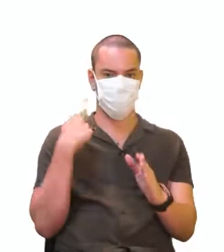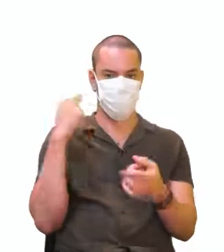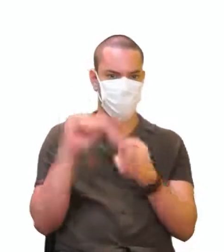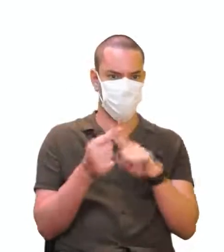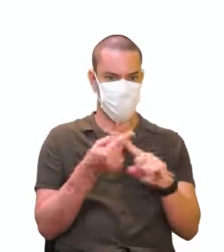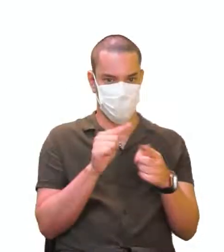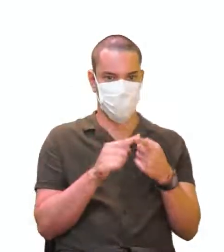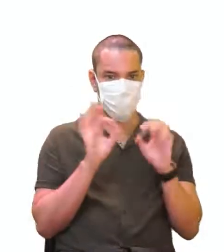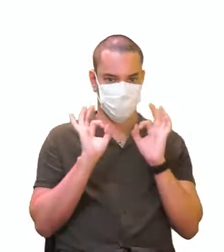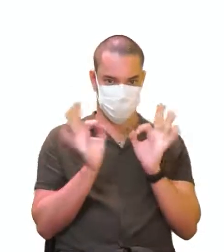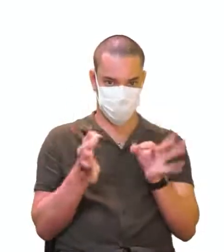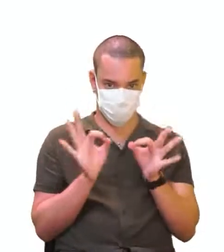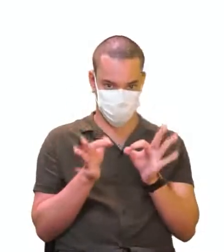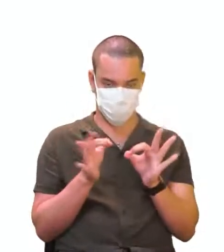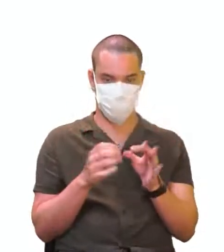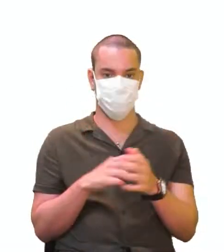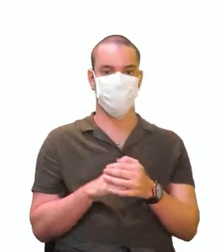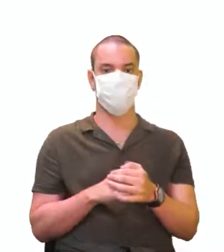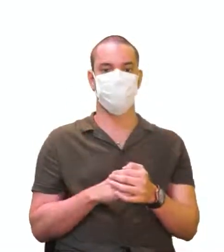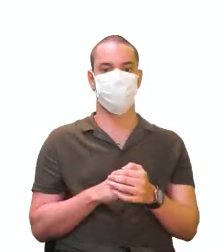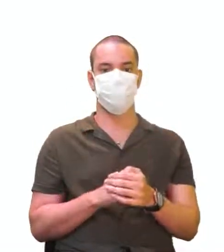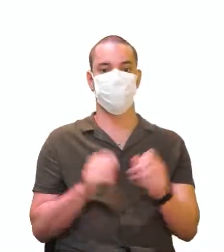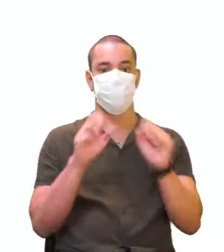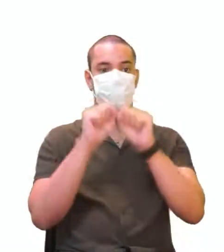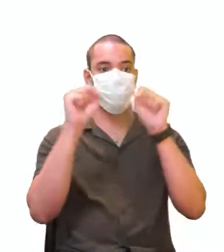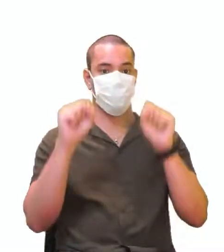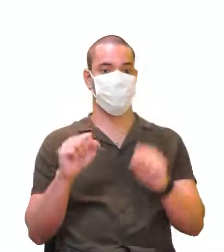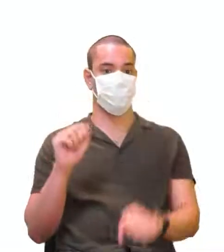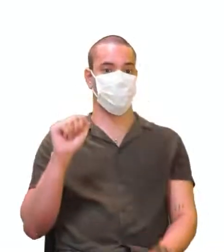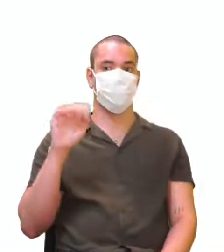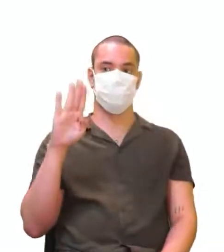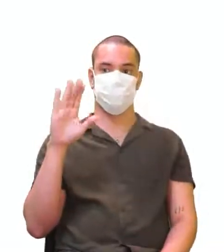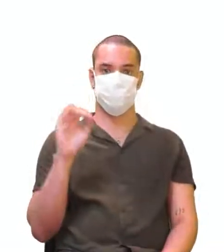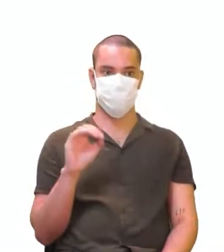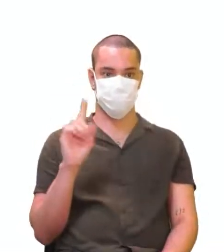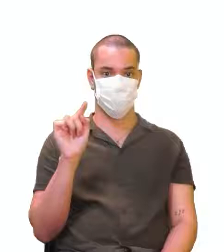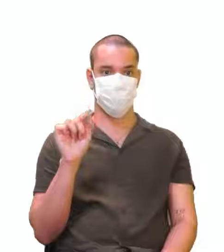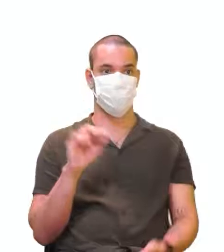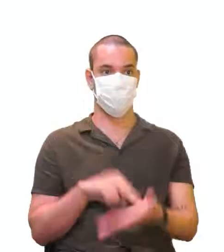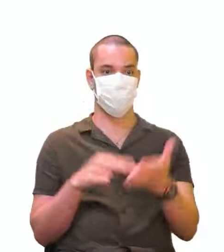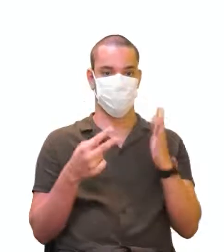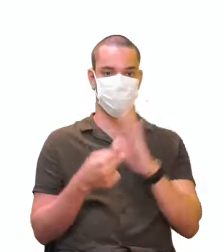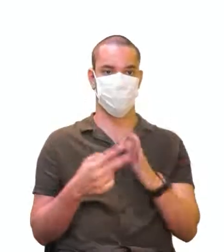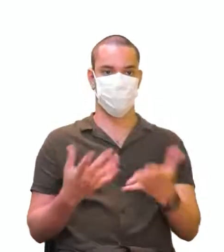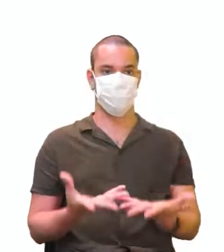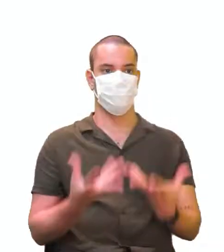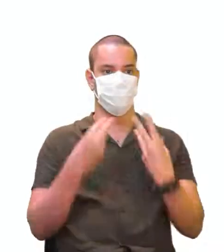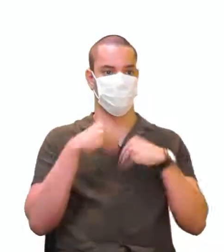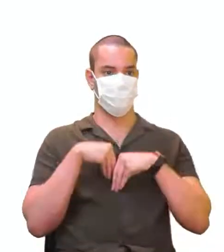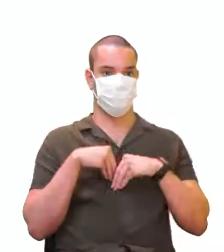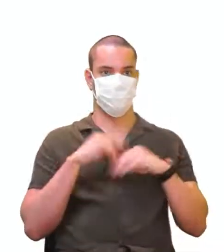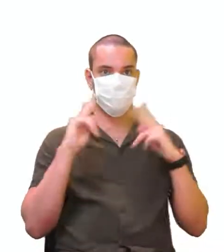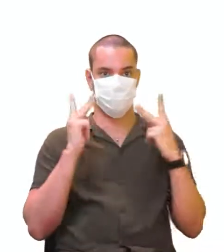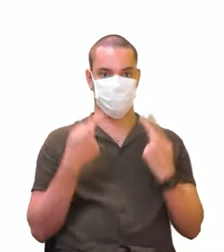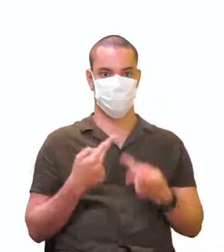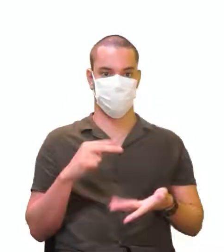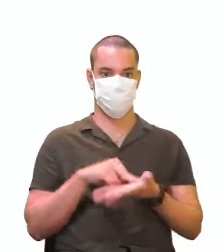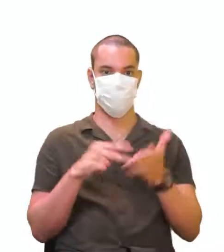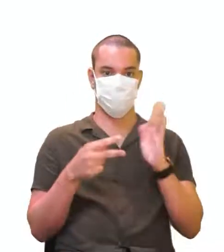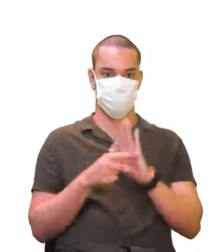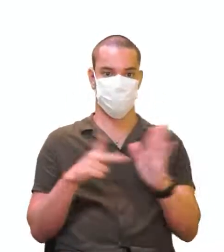que surgem. E o sistema ABO é um sistema no organismo humano que representa